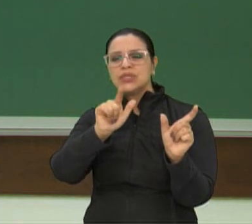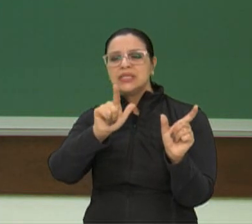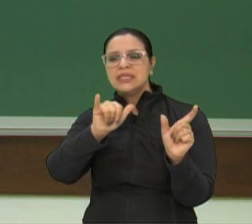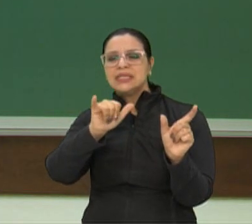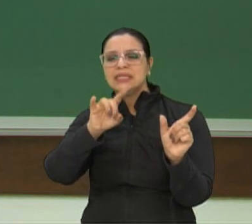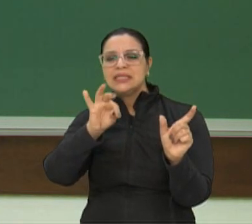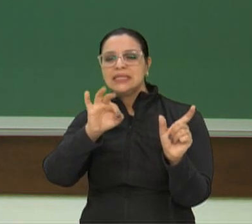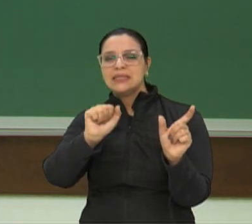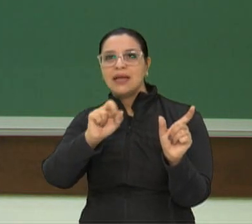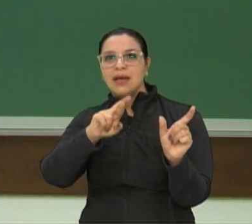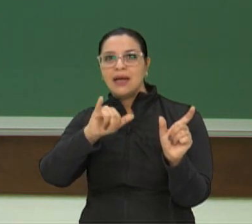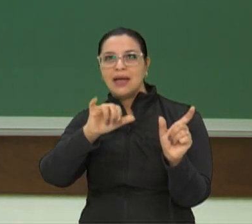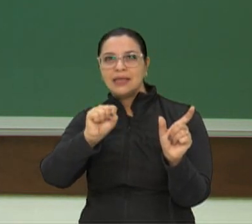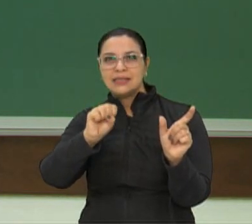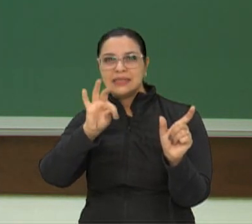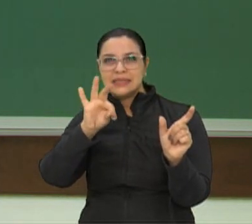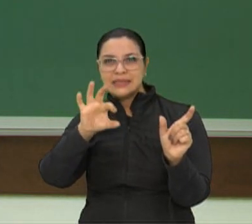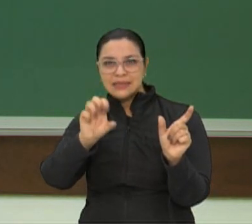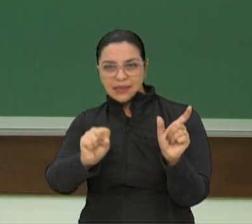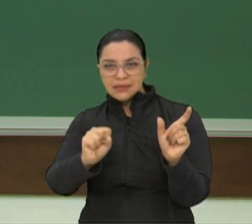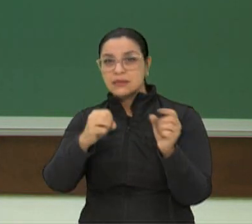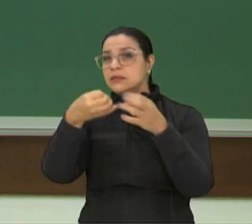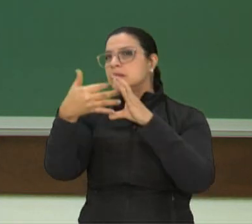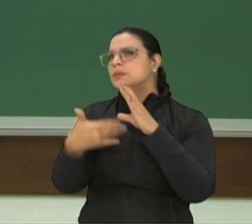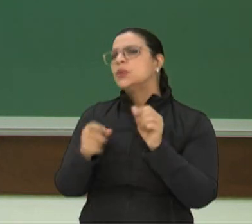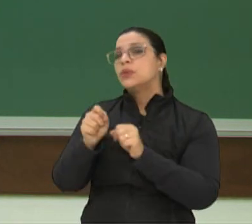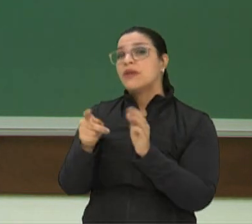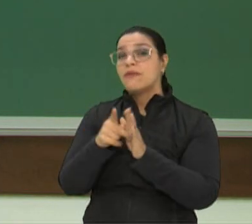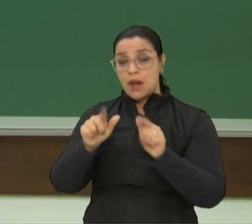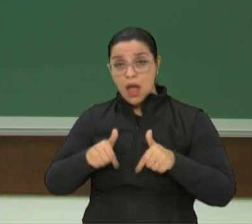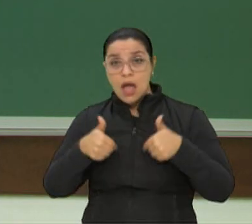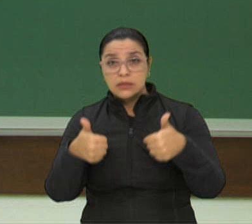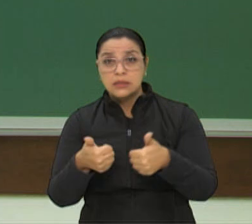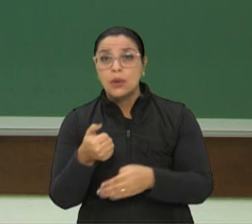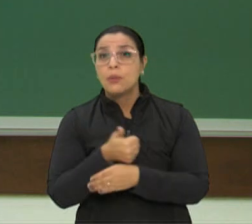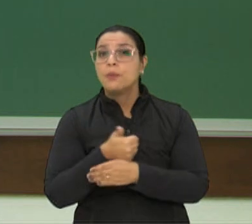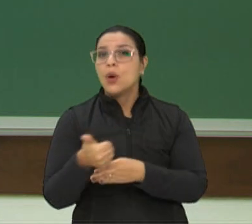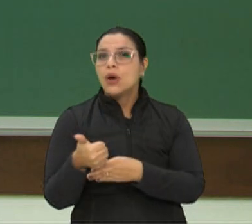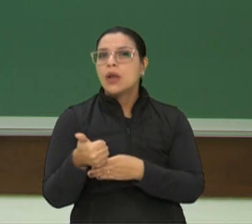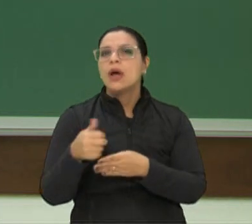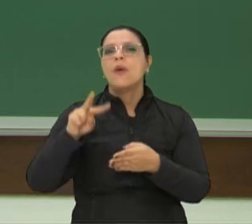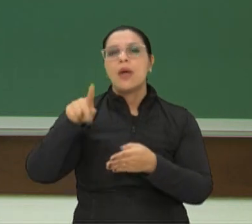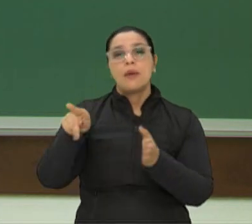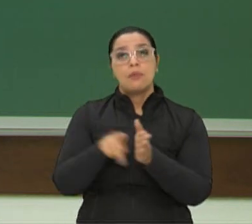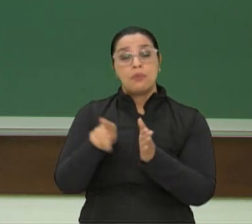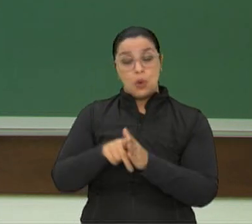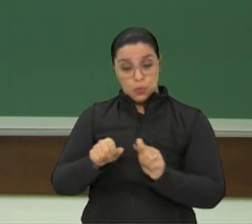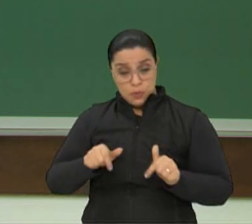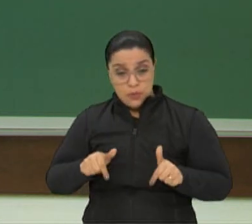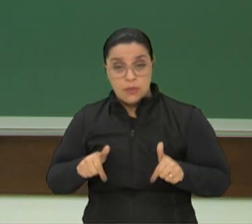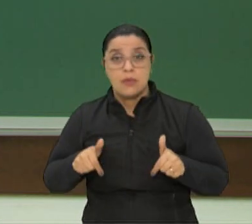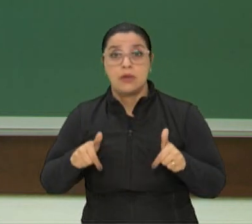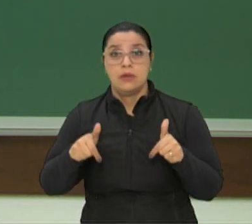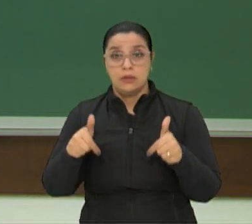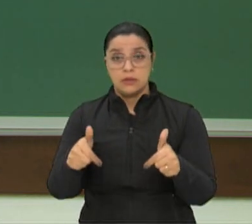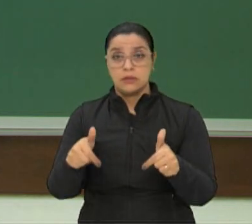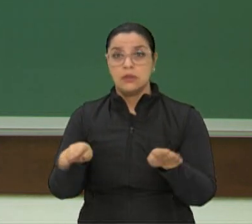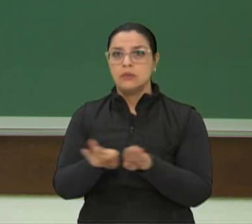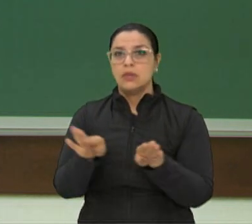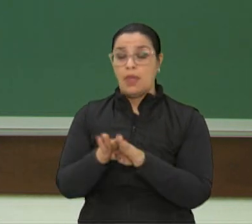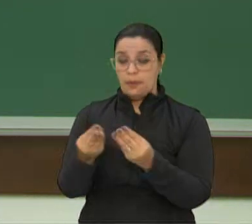né? Um filósofo utilitarista, e o utilitarismo diz o seguinte: o que é uma ação moral? Uma ação moral é uma ação que traz